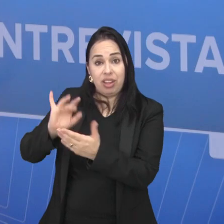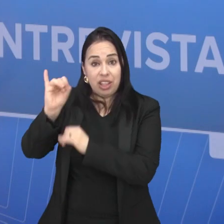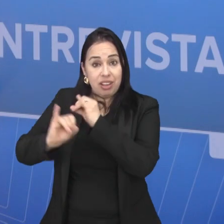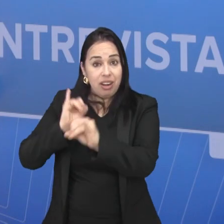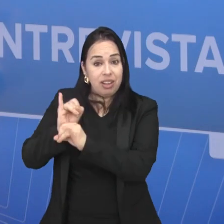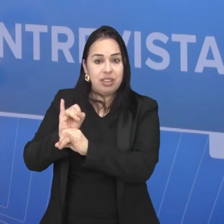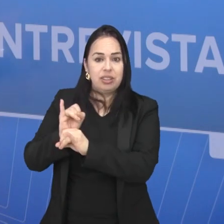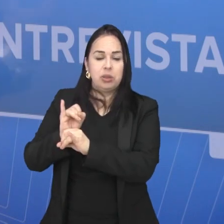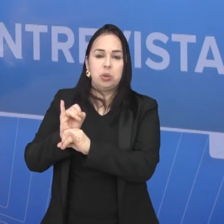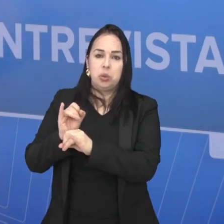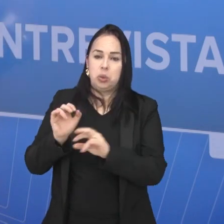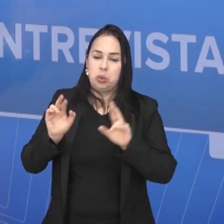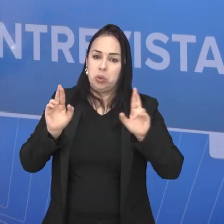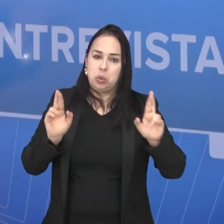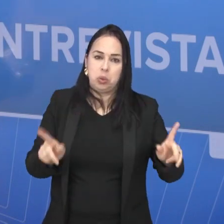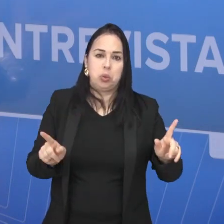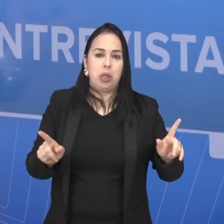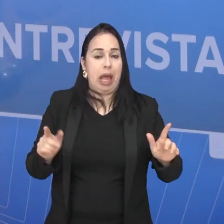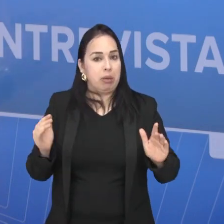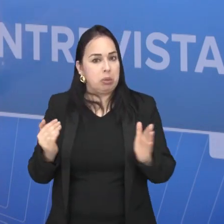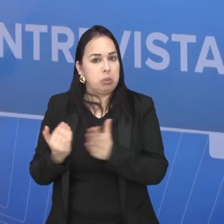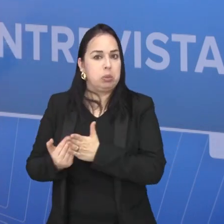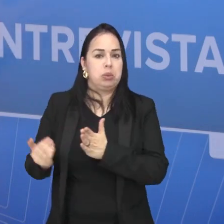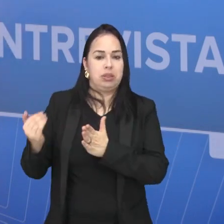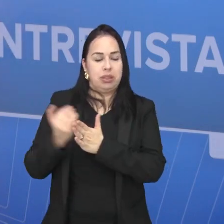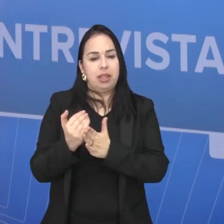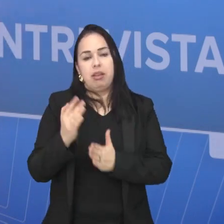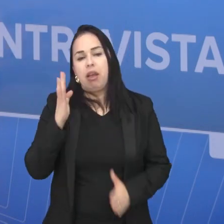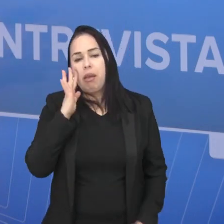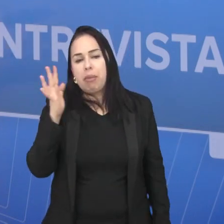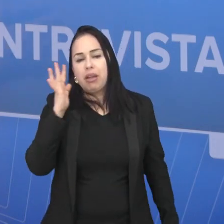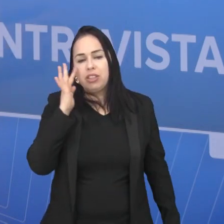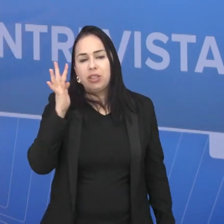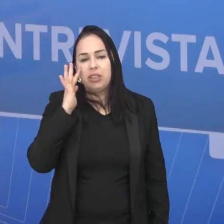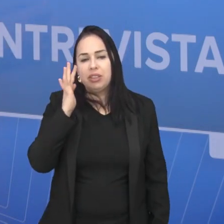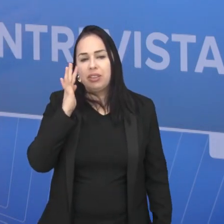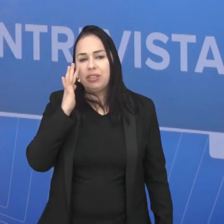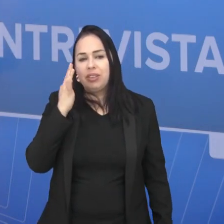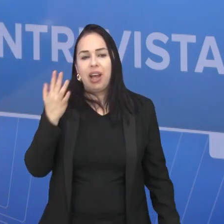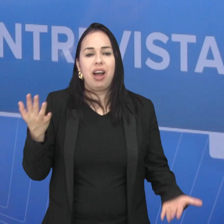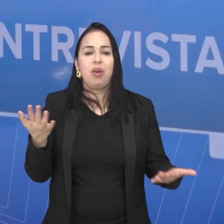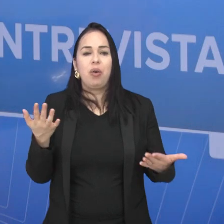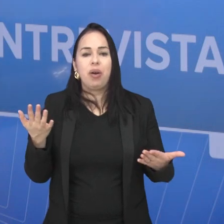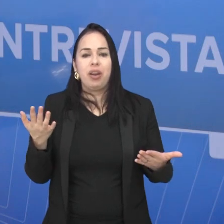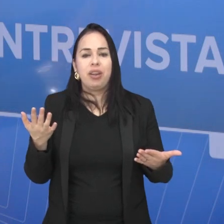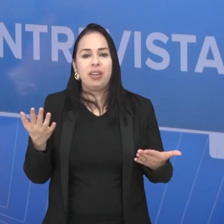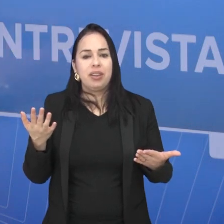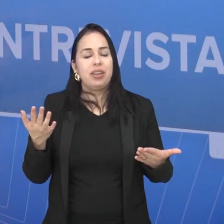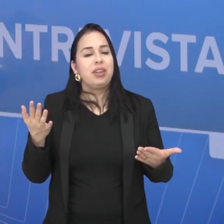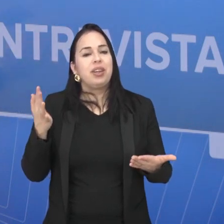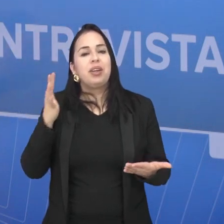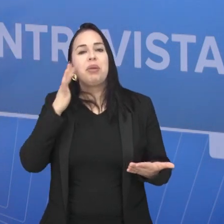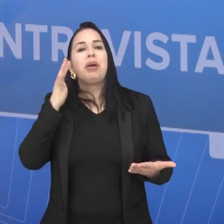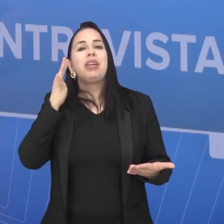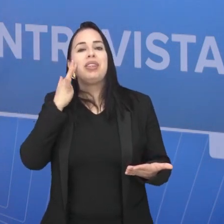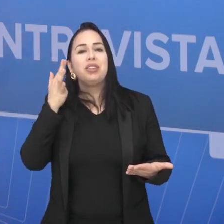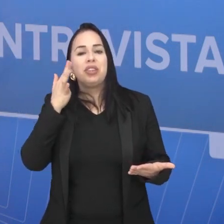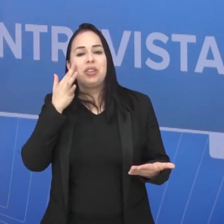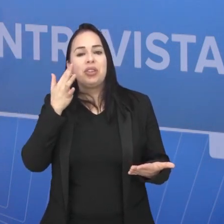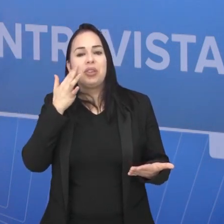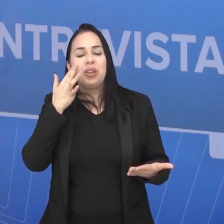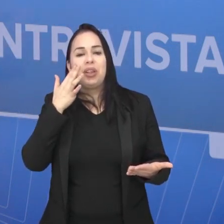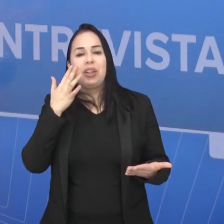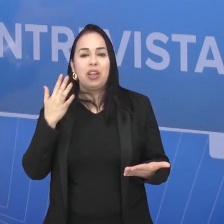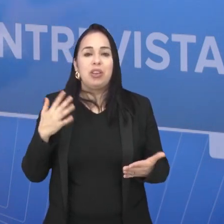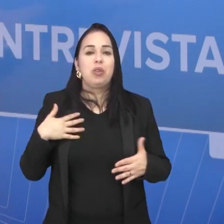que muita coisa vai mudar. Agora, imagina isso, você poder se levar para o campo. Você levar isso para